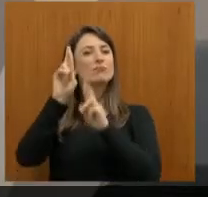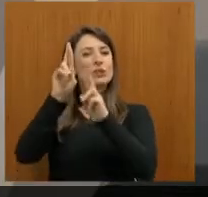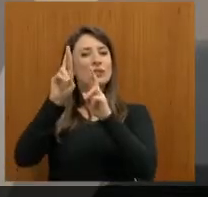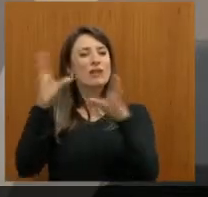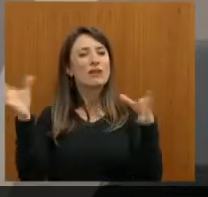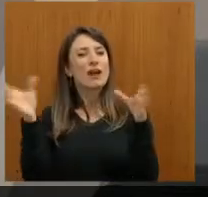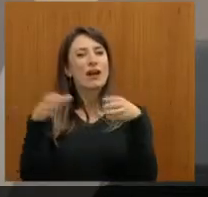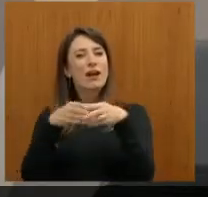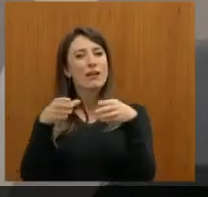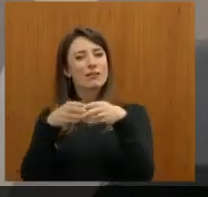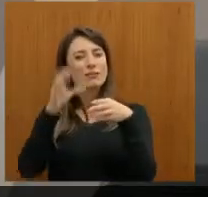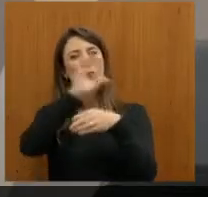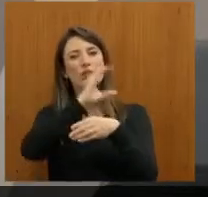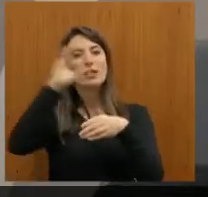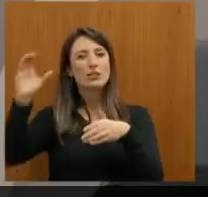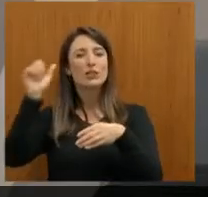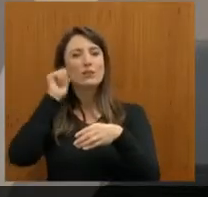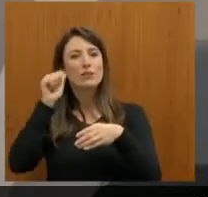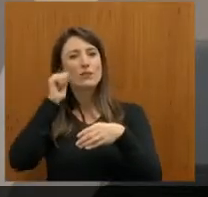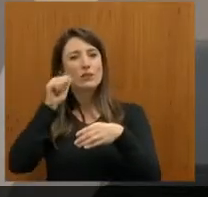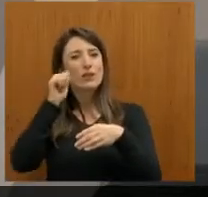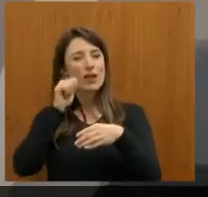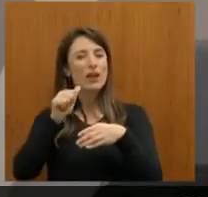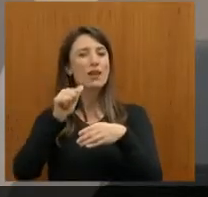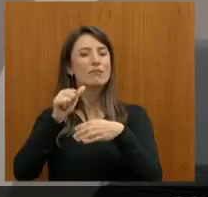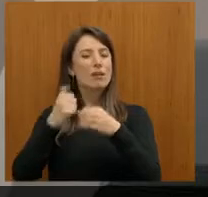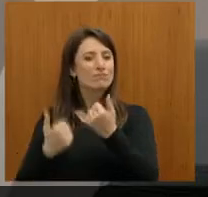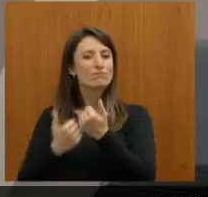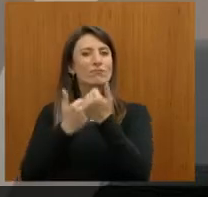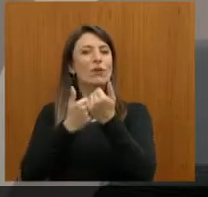de violência doméstica e familiar